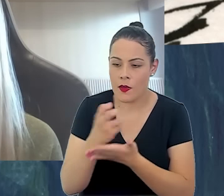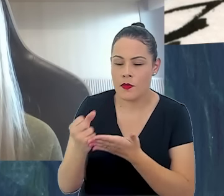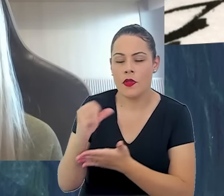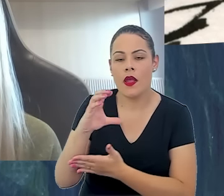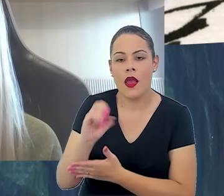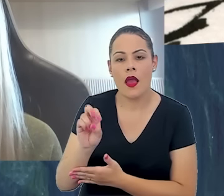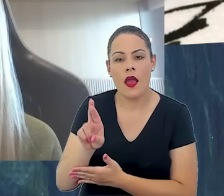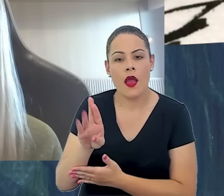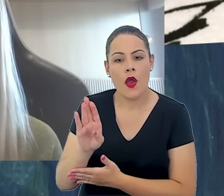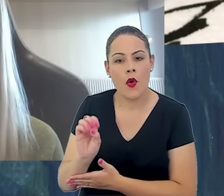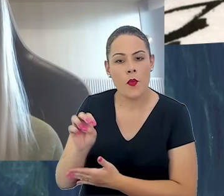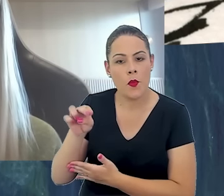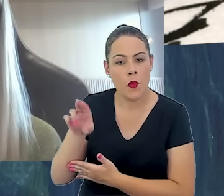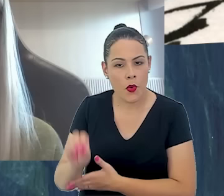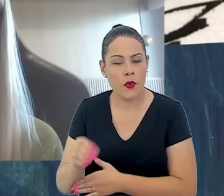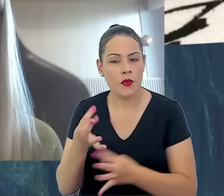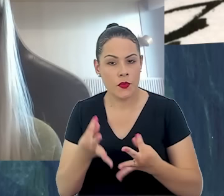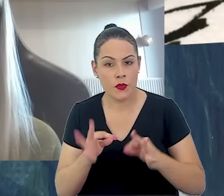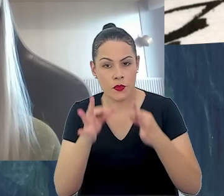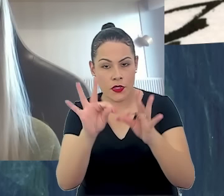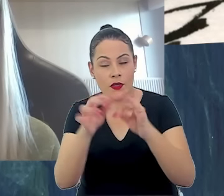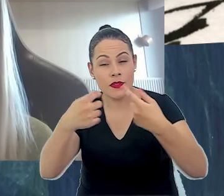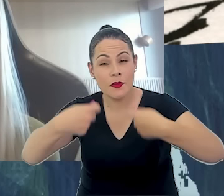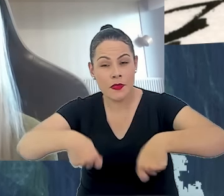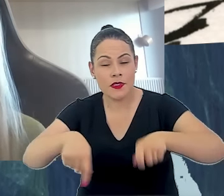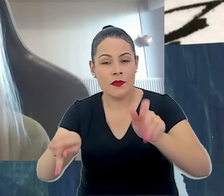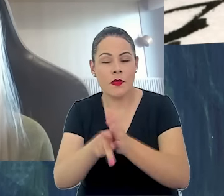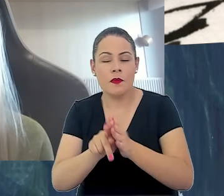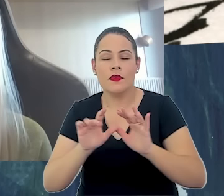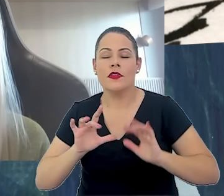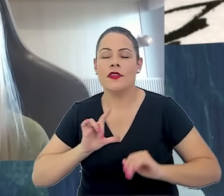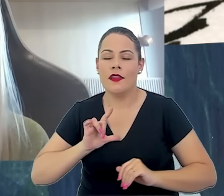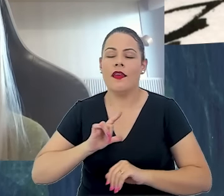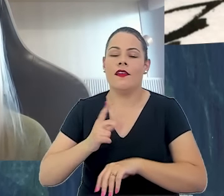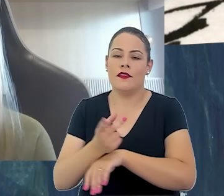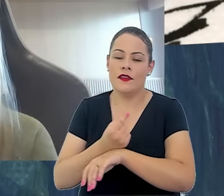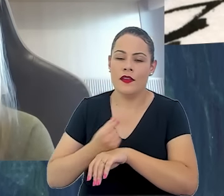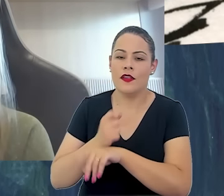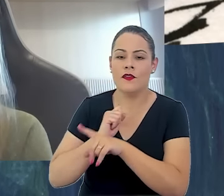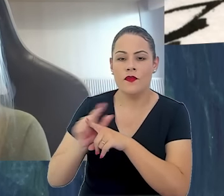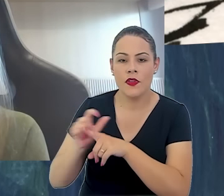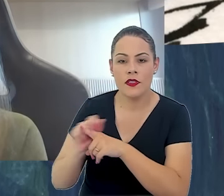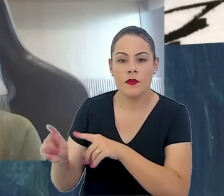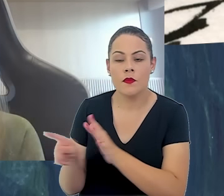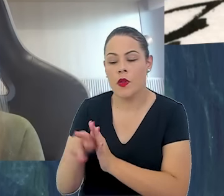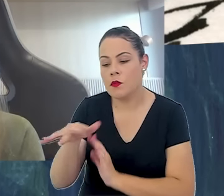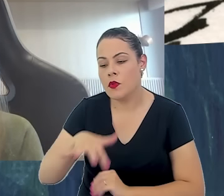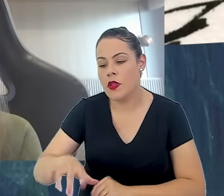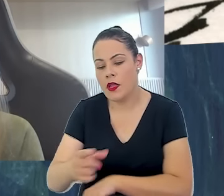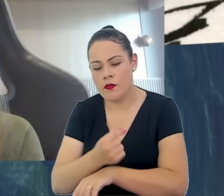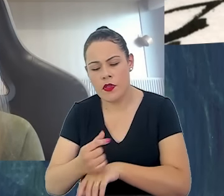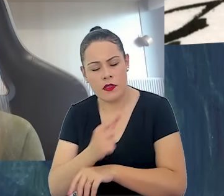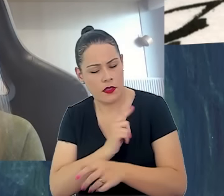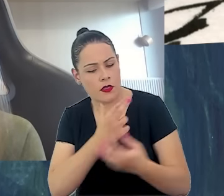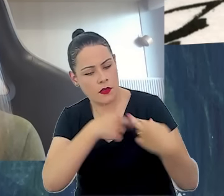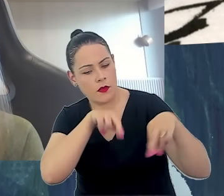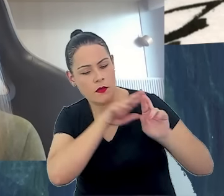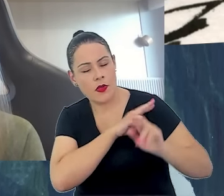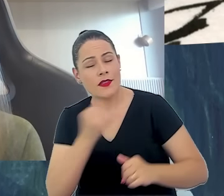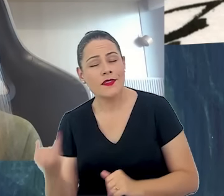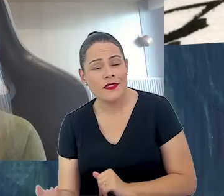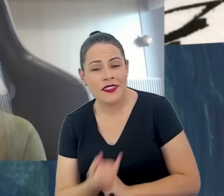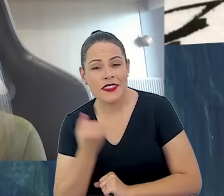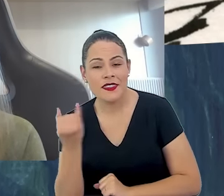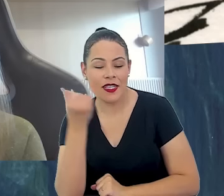captura de carbono, tecnologias que precisam ser financiadas, e o setor financeiro tem esse